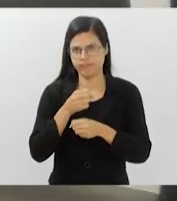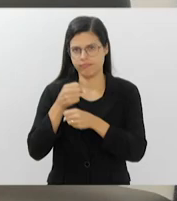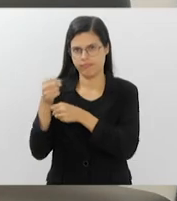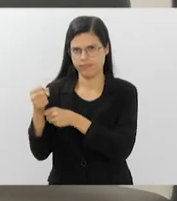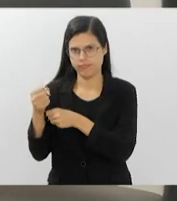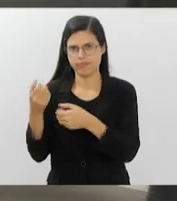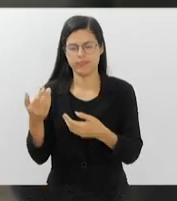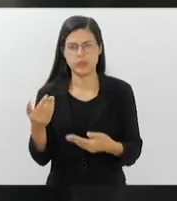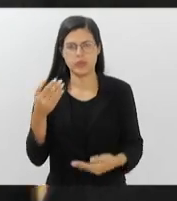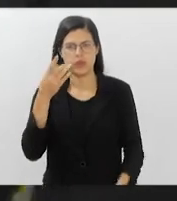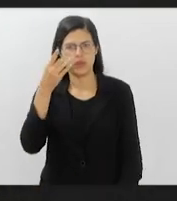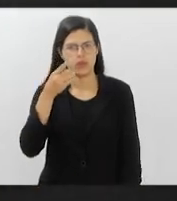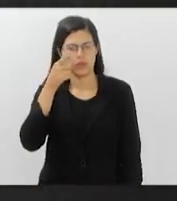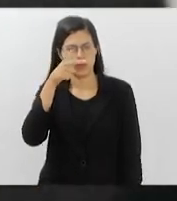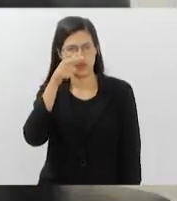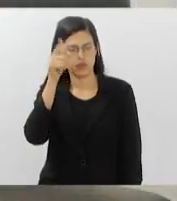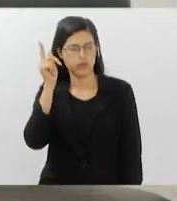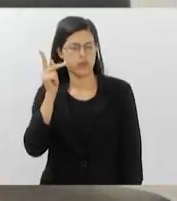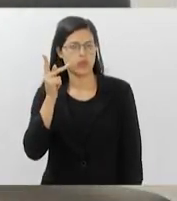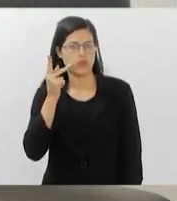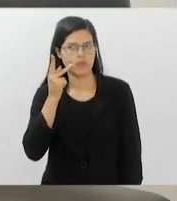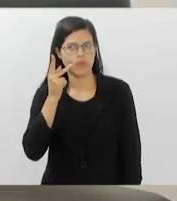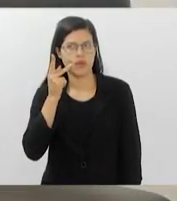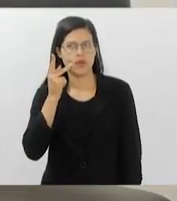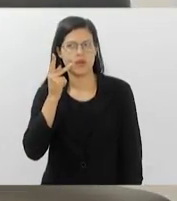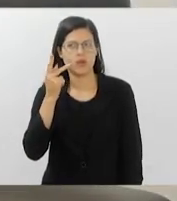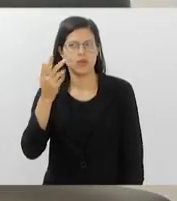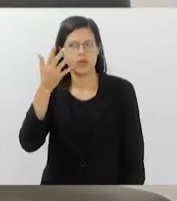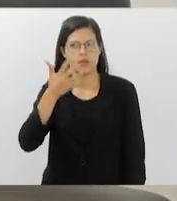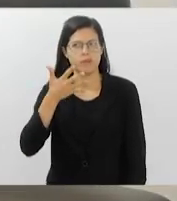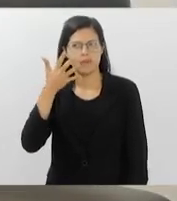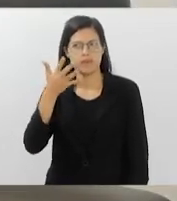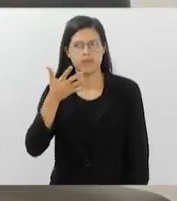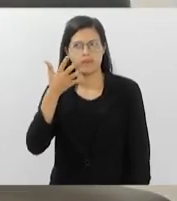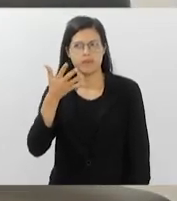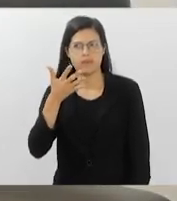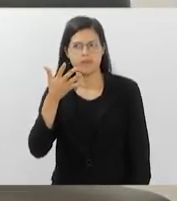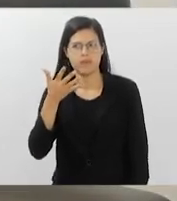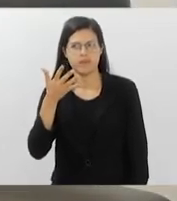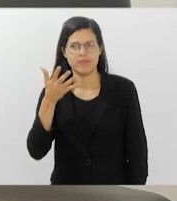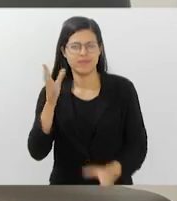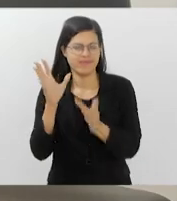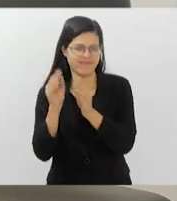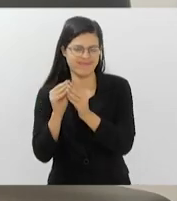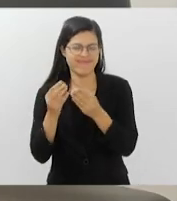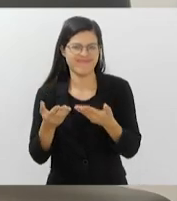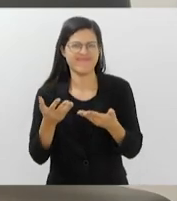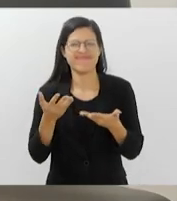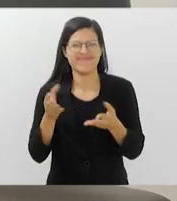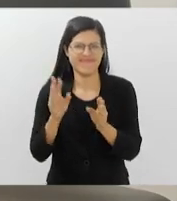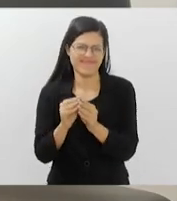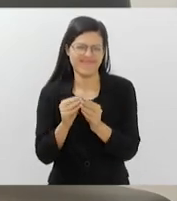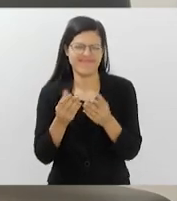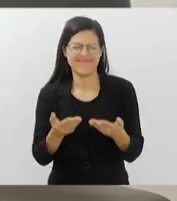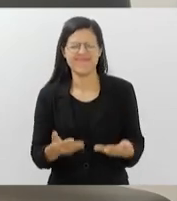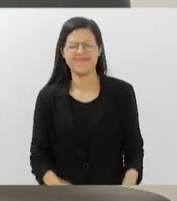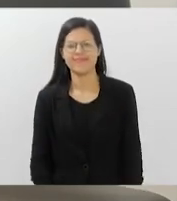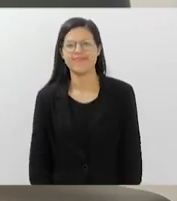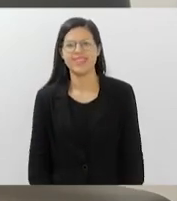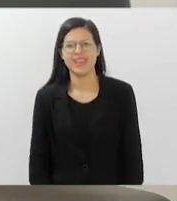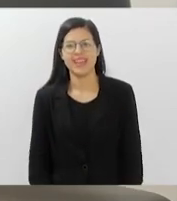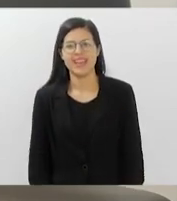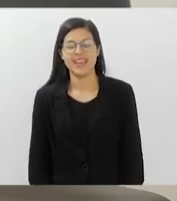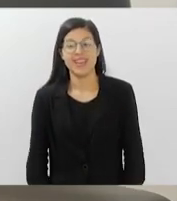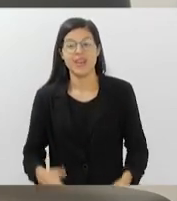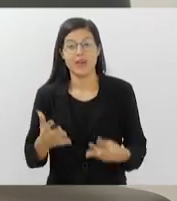para sua brevíssima consideração brevíssima força de expressão eu queria dar as